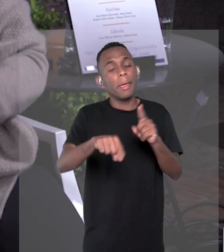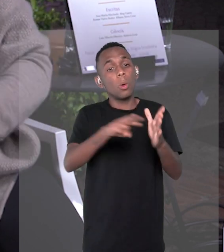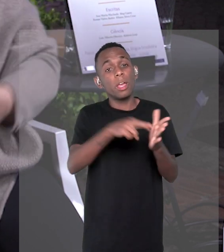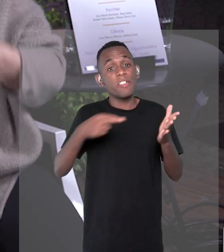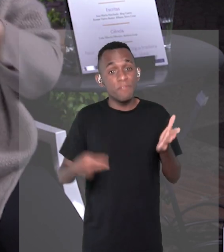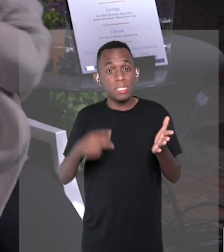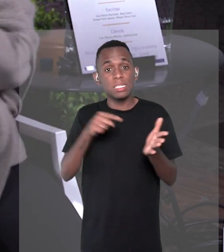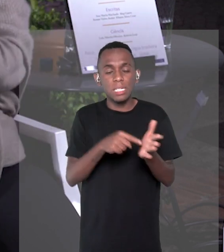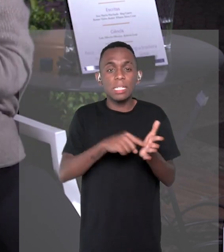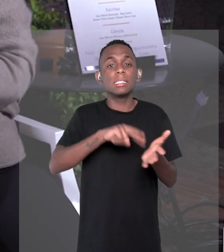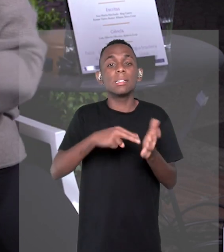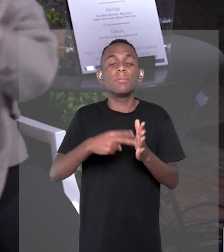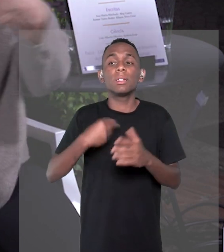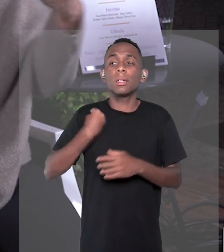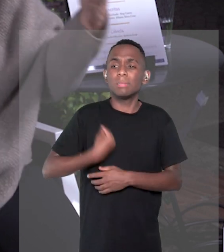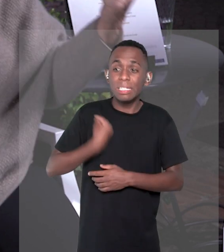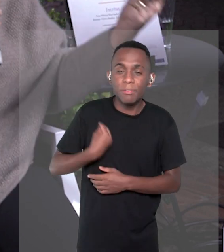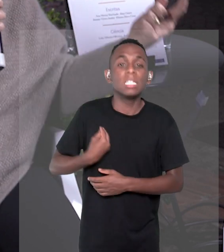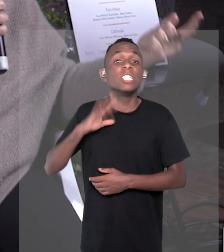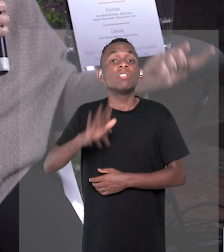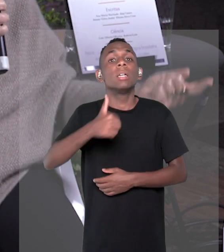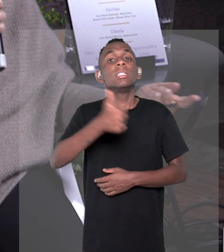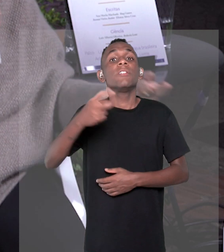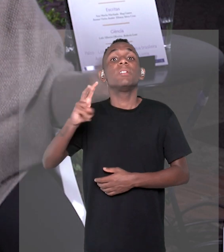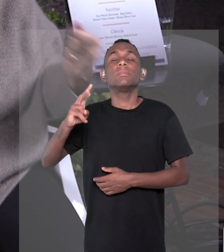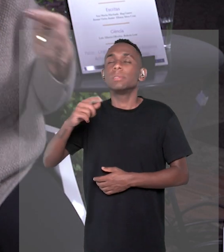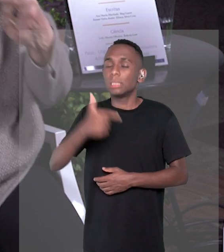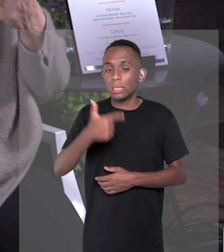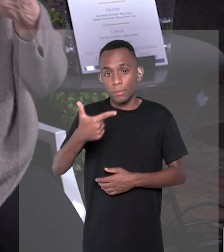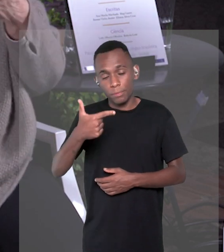o que dizer, quem tem ideias, quem tem o que possa comentar,